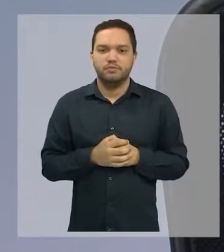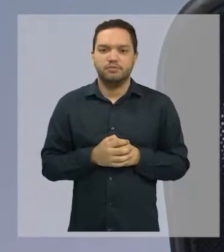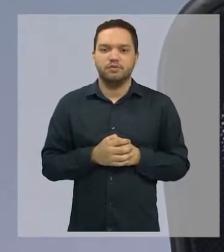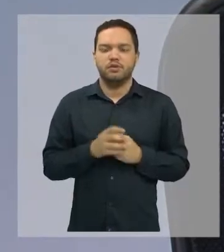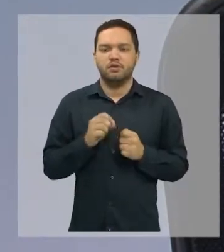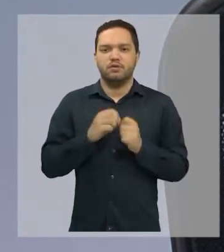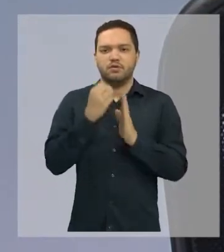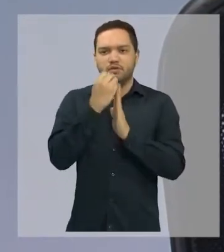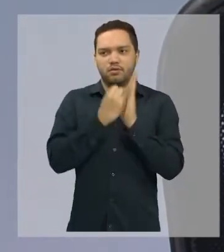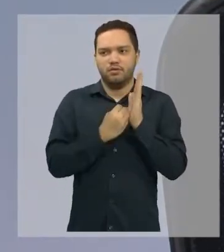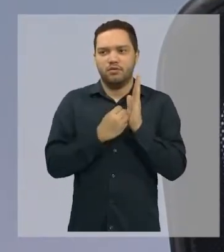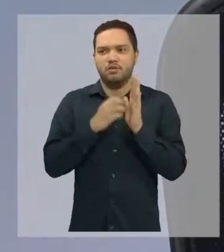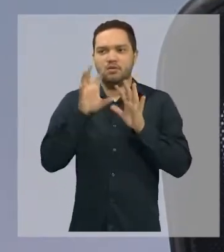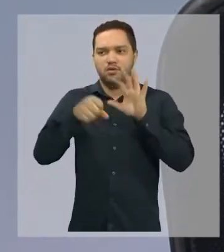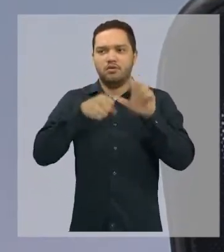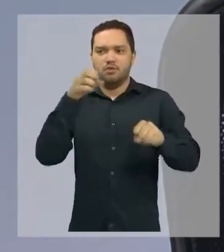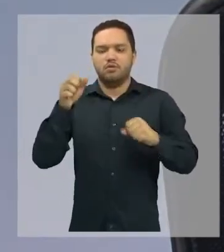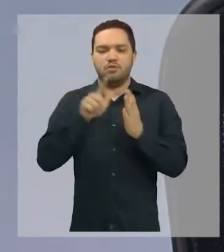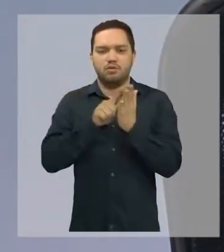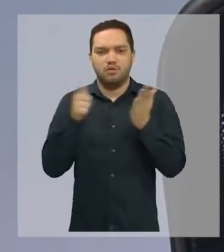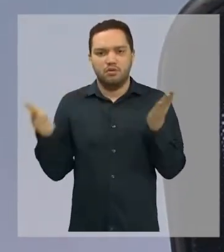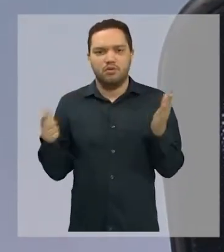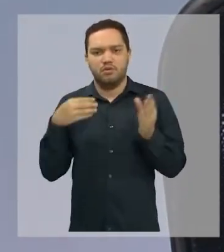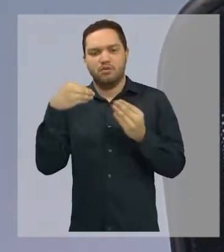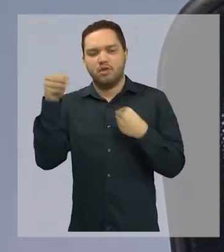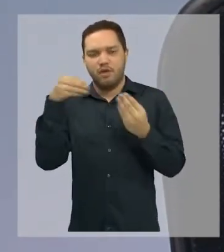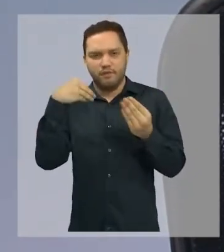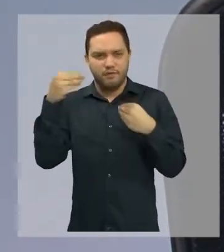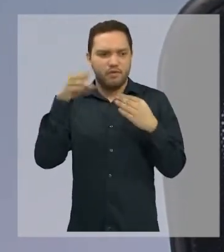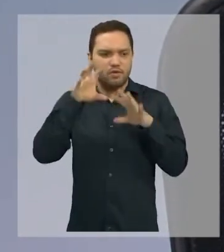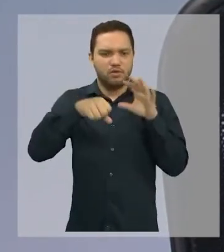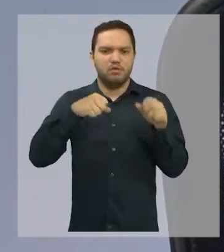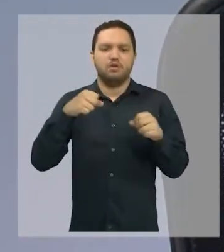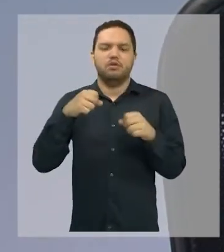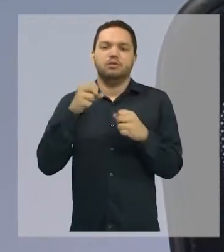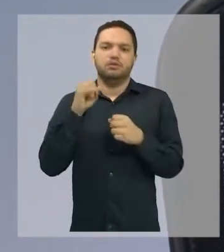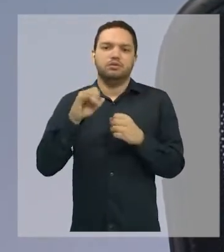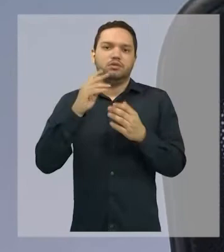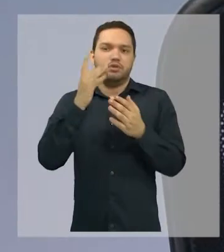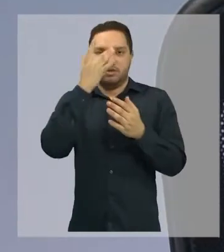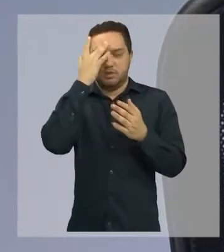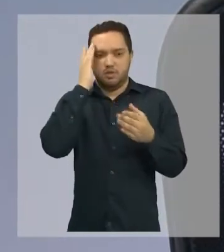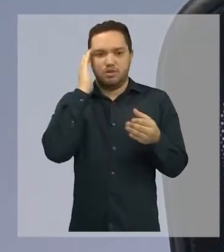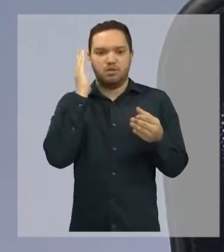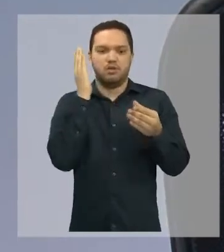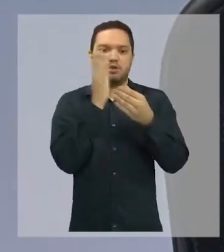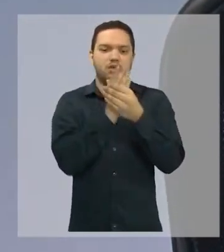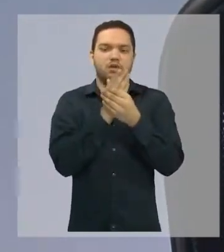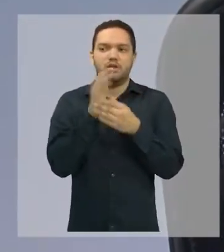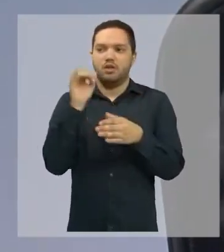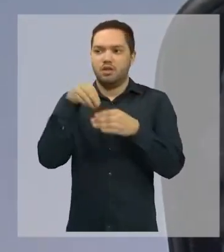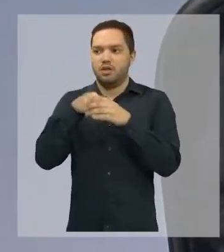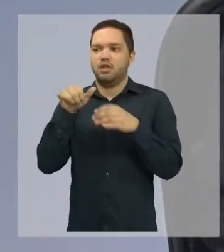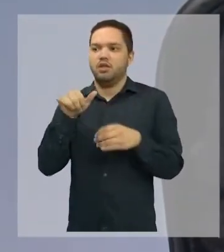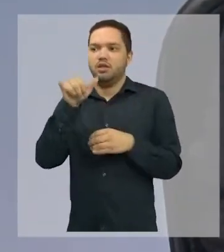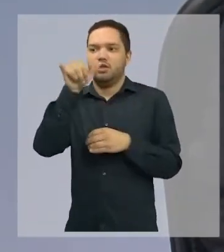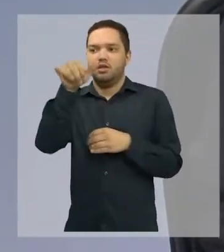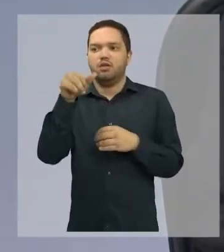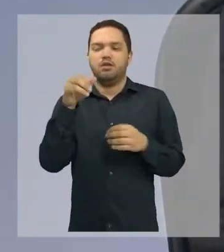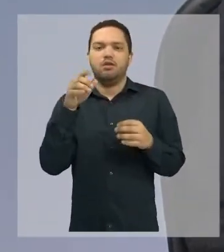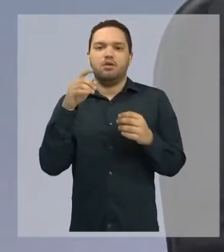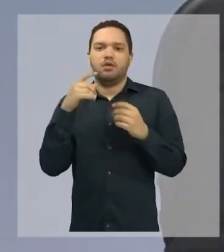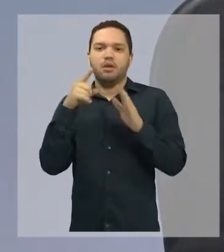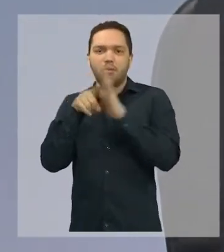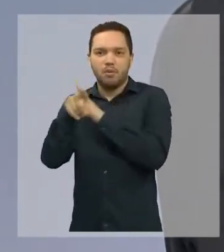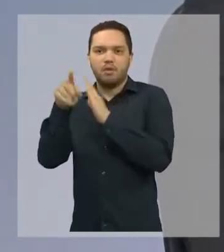ofício, recolhe meio de comunicação, manda processar o cidadão no avião, porque questionou a postura